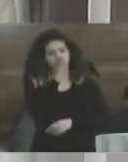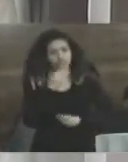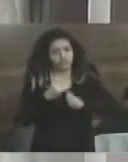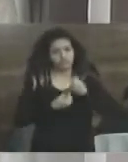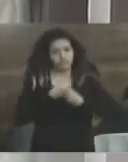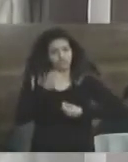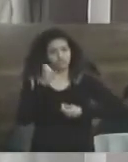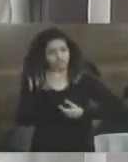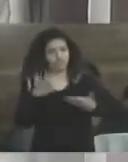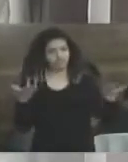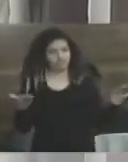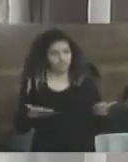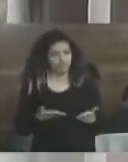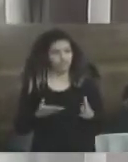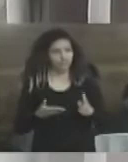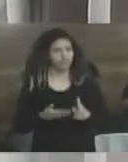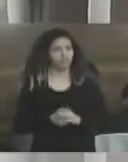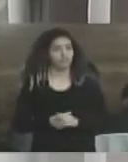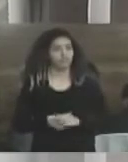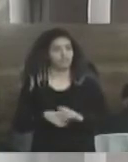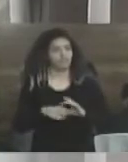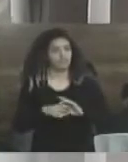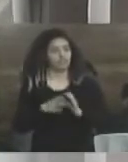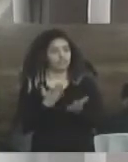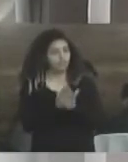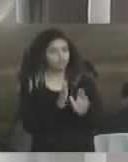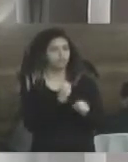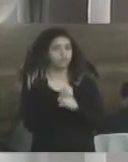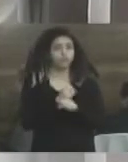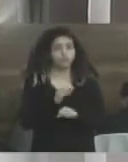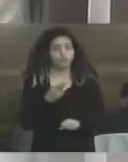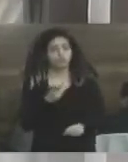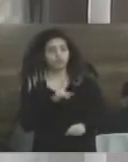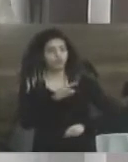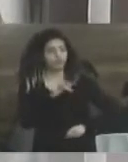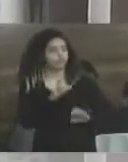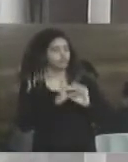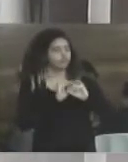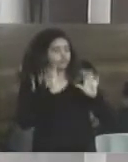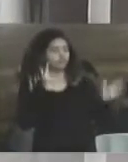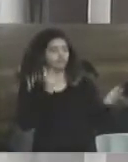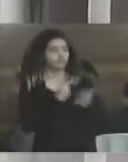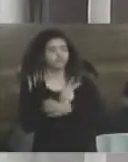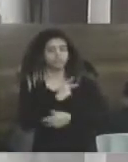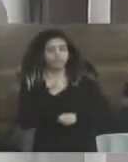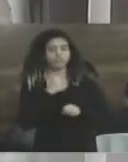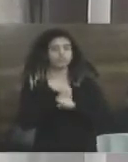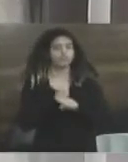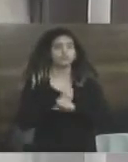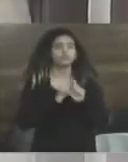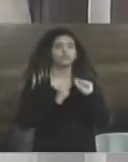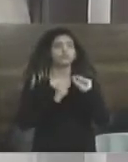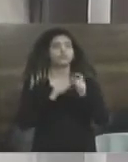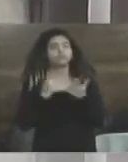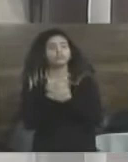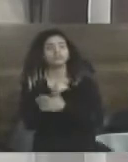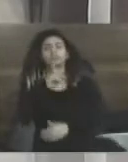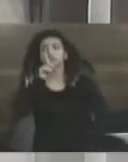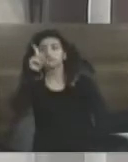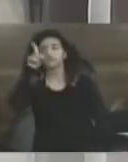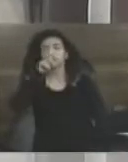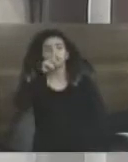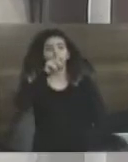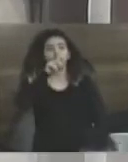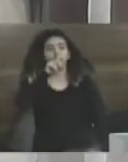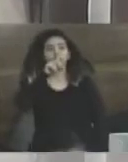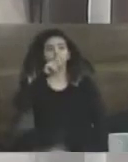essa corrupção? Vai deixar essas obras paradas? Ou nós vamos deixar acontecer com essas obras o que aconteceu lá no estaleiro, no Rio Grande do